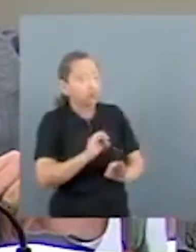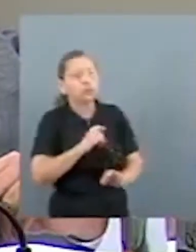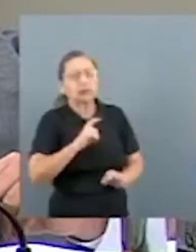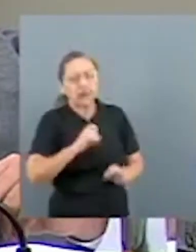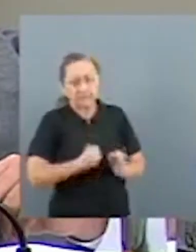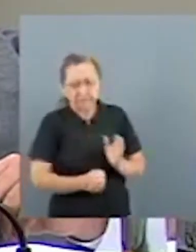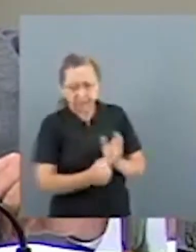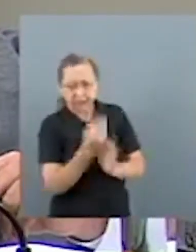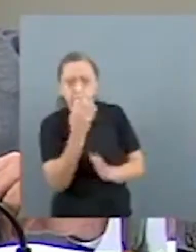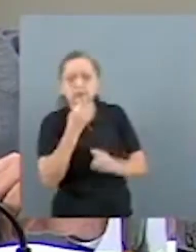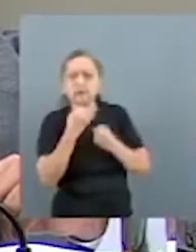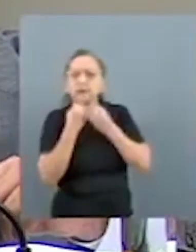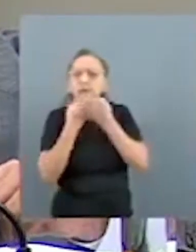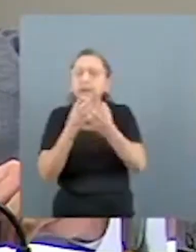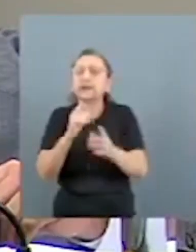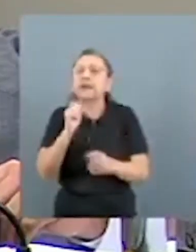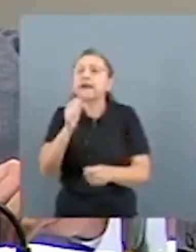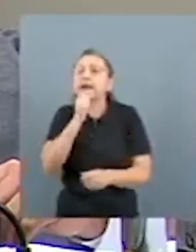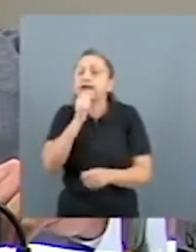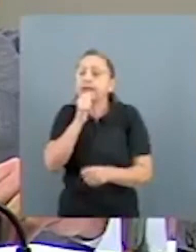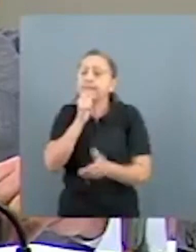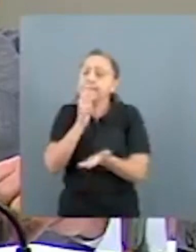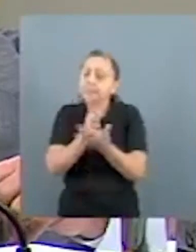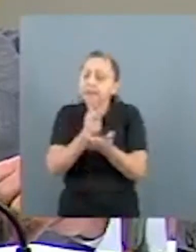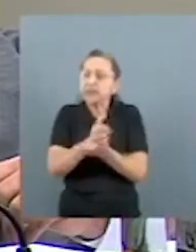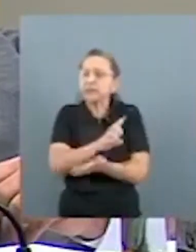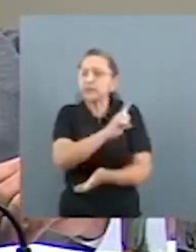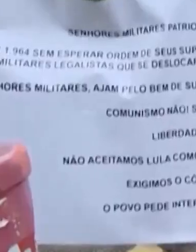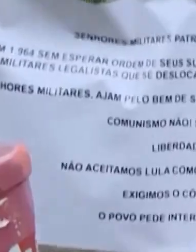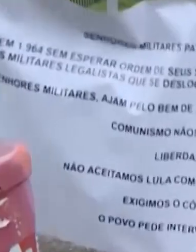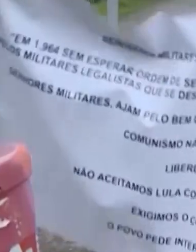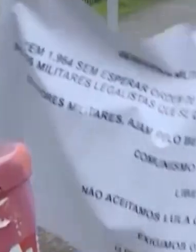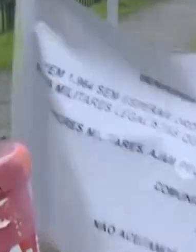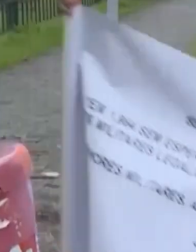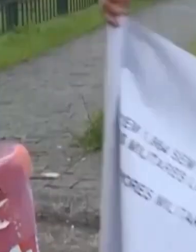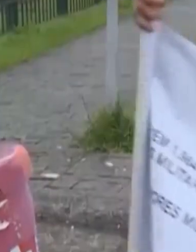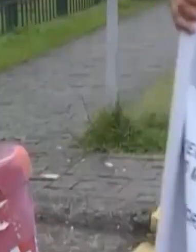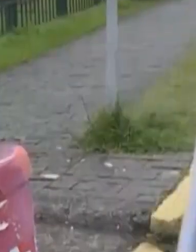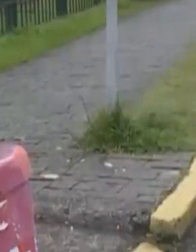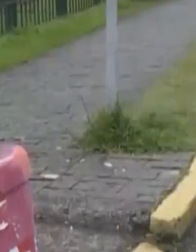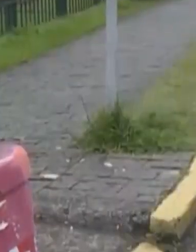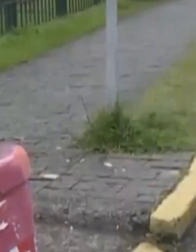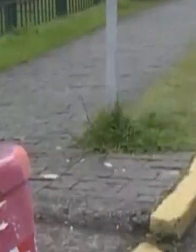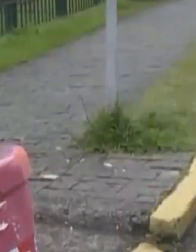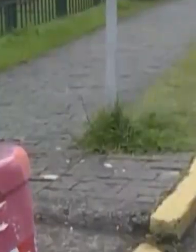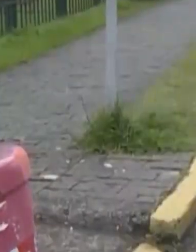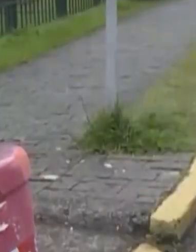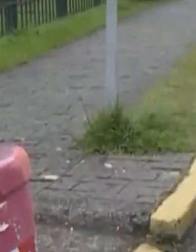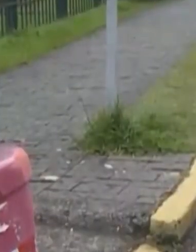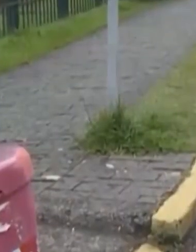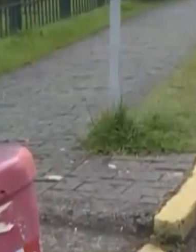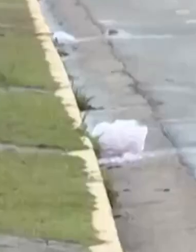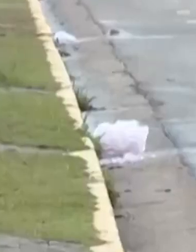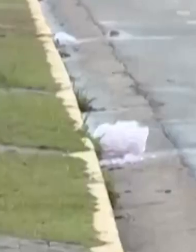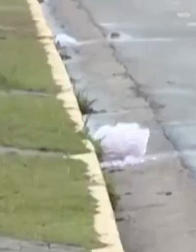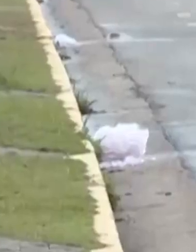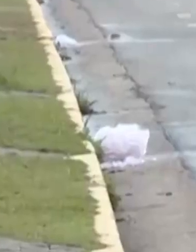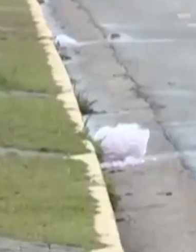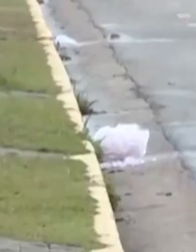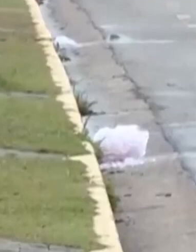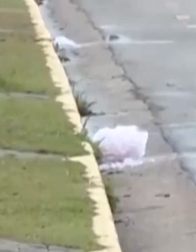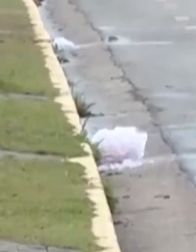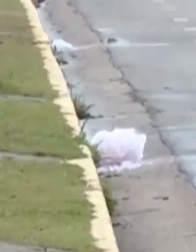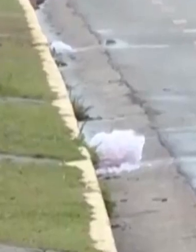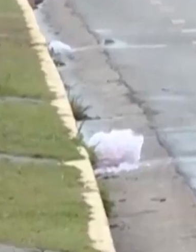comandantes da PM do Distrito Federal, não estava trabalhando no dia 8 de janeiro. A Polícia Militar do Distrito Federal era responsável